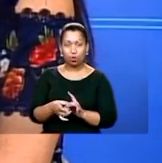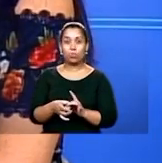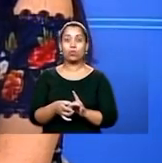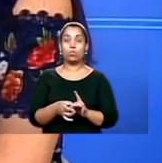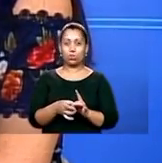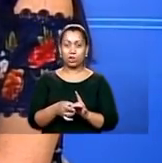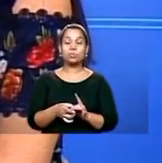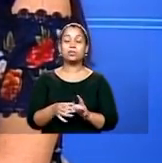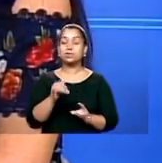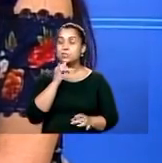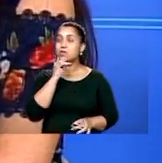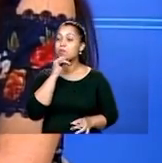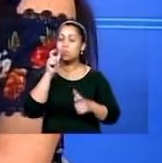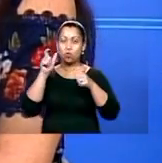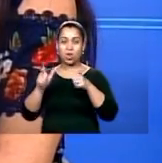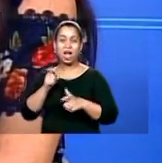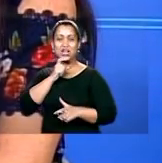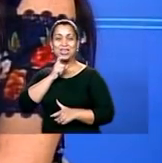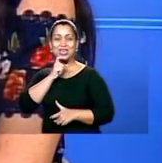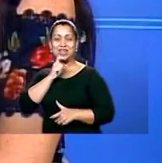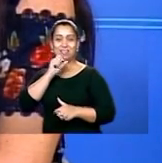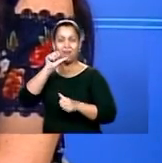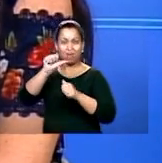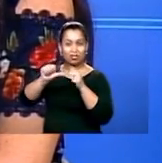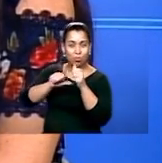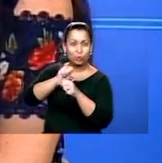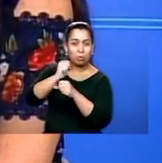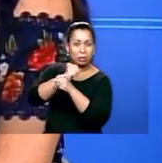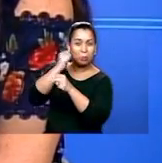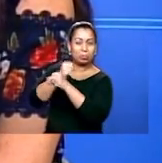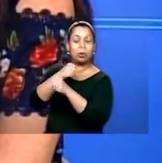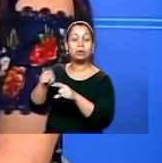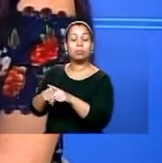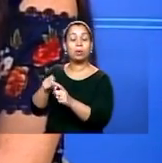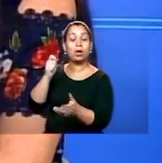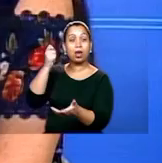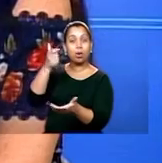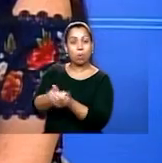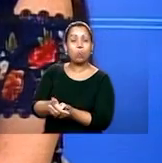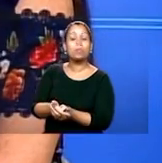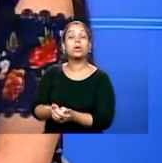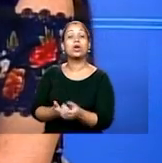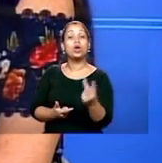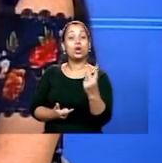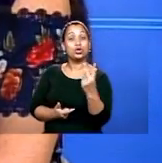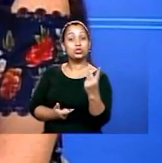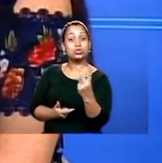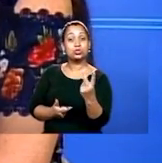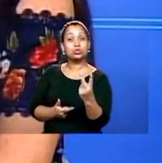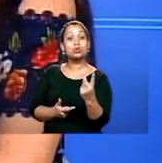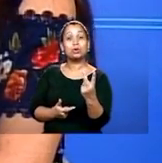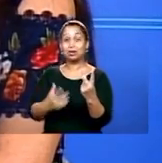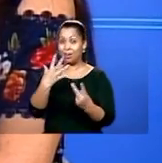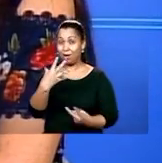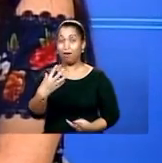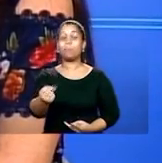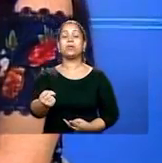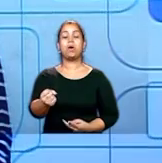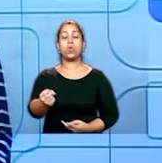das câmaras frias do Banco de Alimentos e a aquisição de 2 caminhões refrigerados que estão chegando,